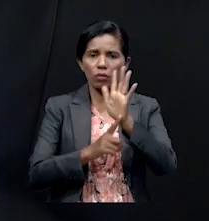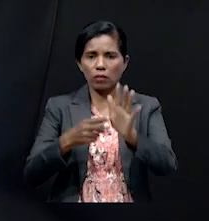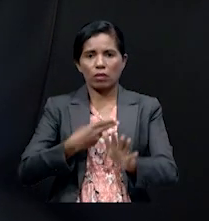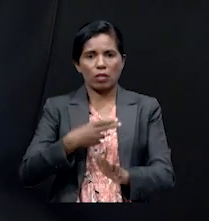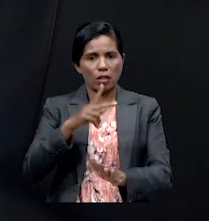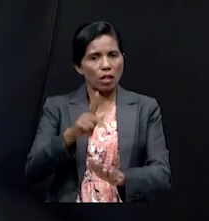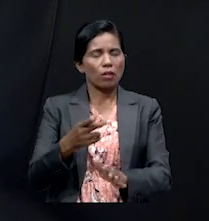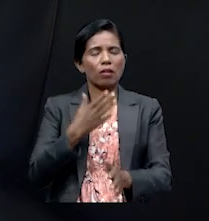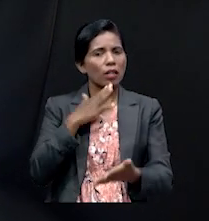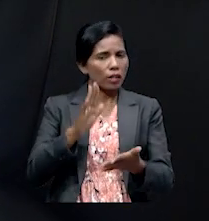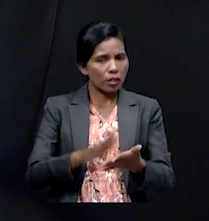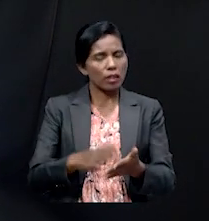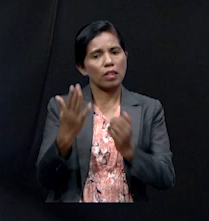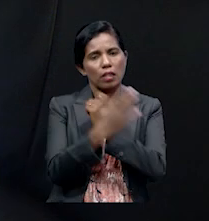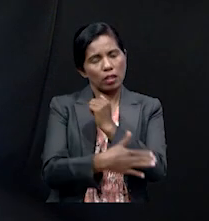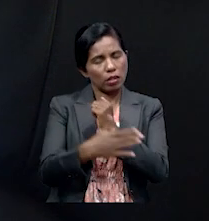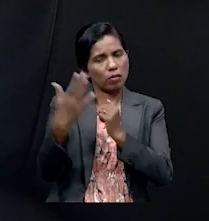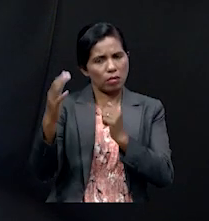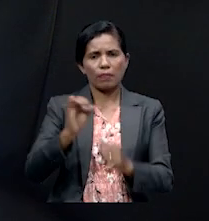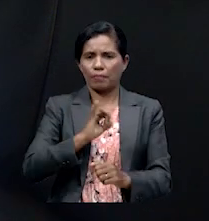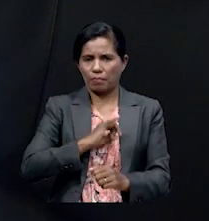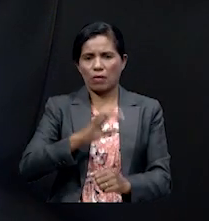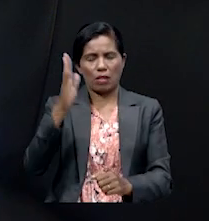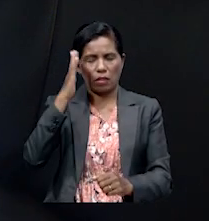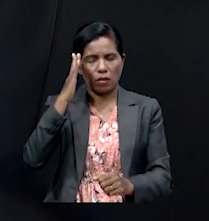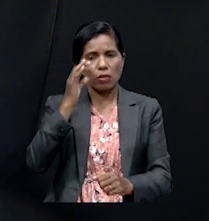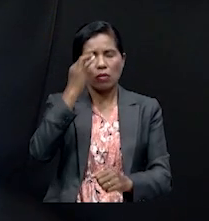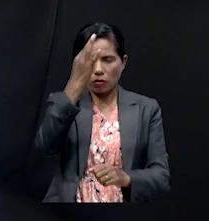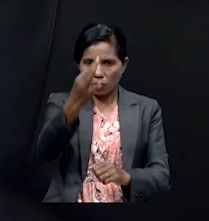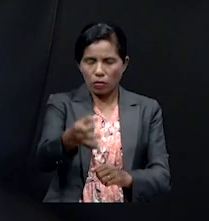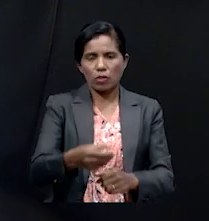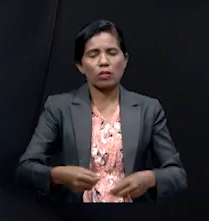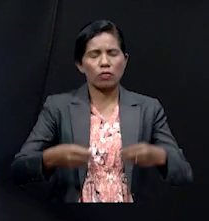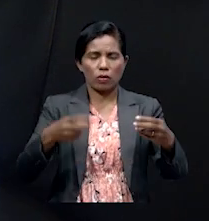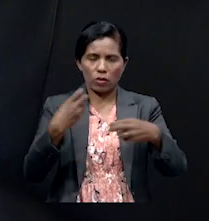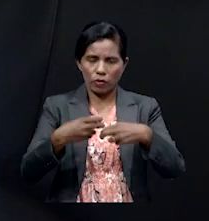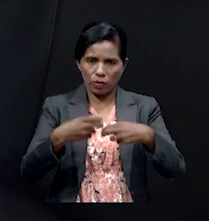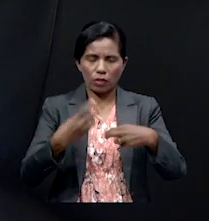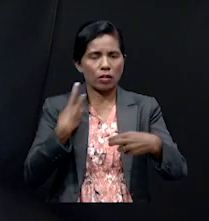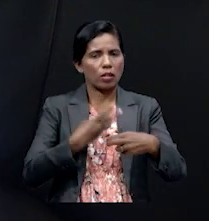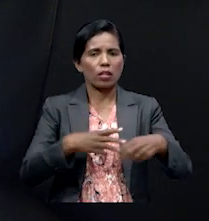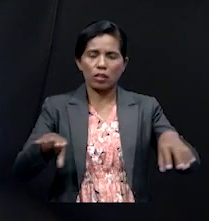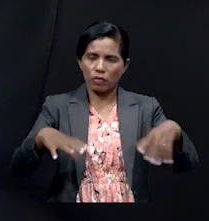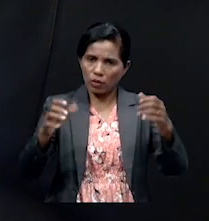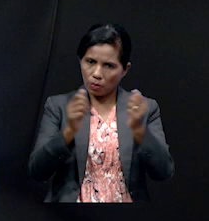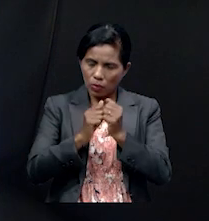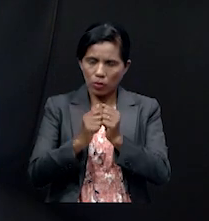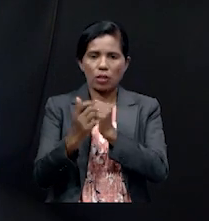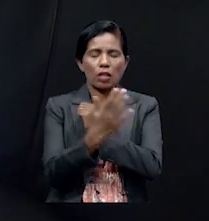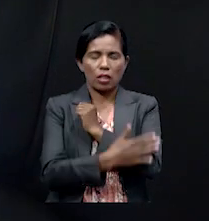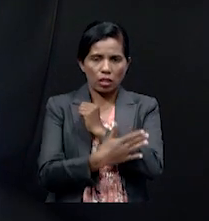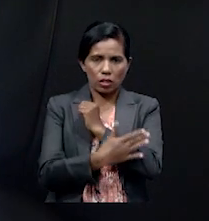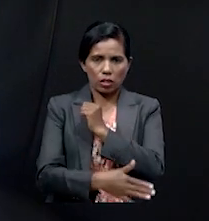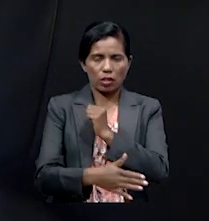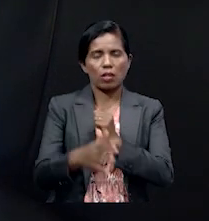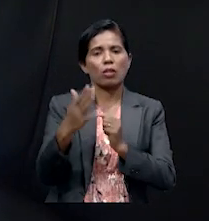ya paisira kne a un ya noi ba futuro si perjudica e ten ya relações bilateral entre pais